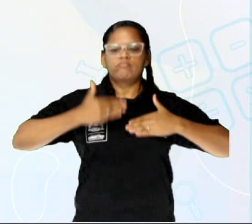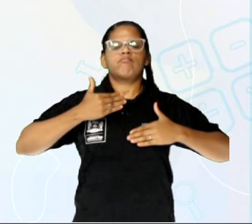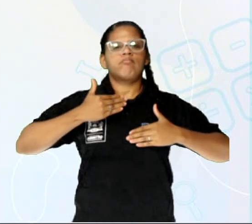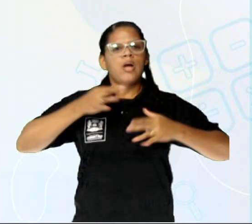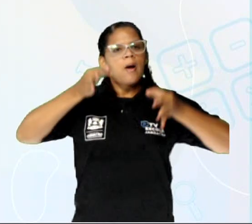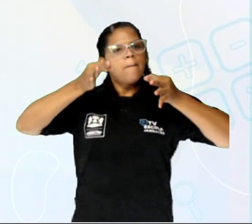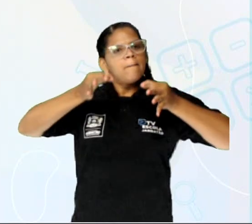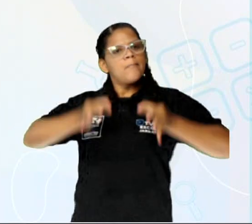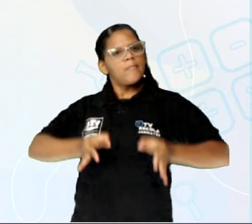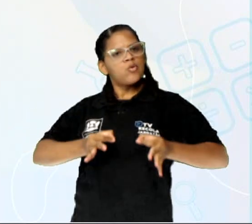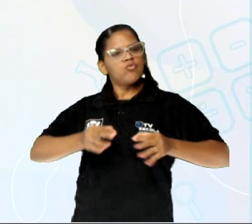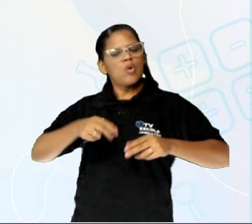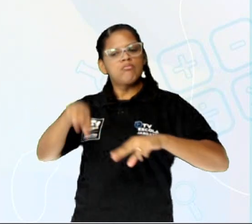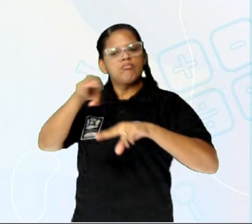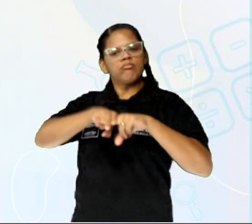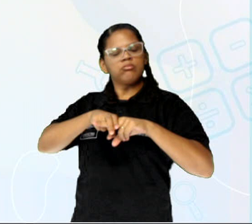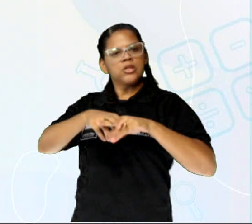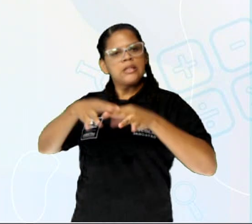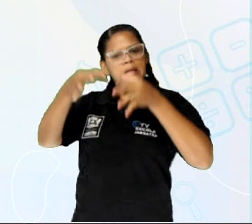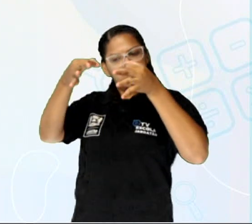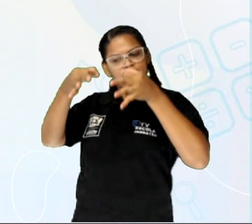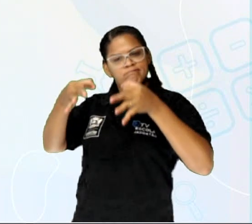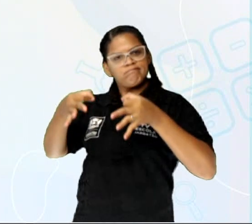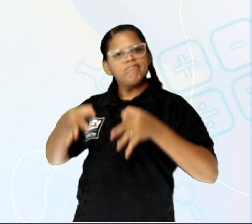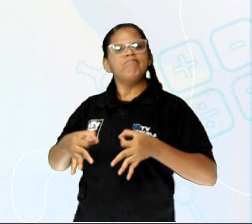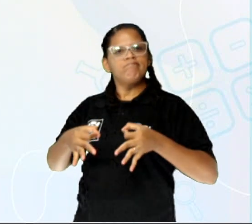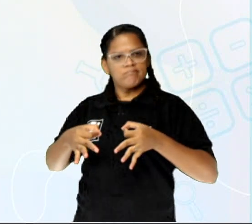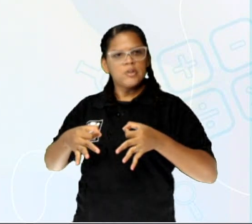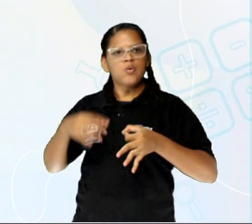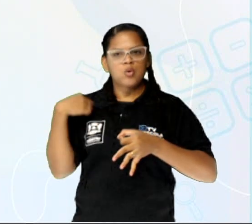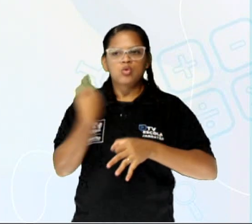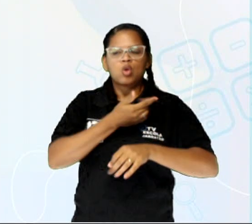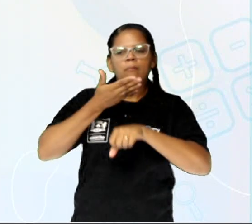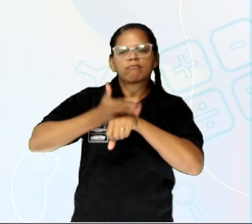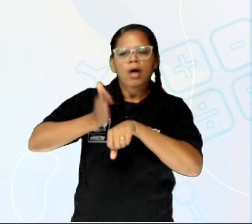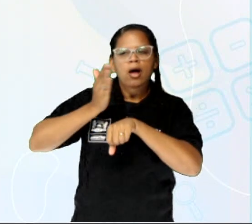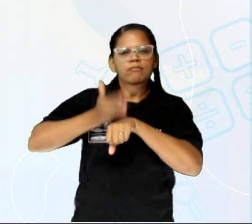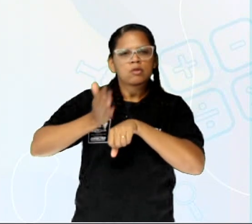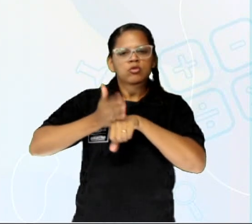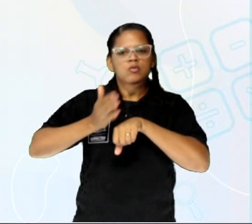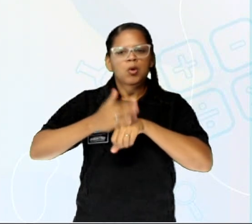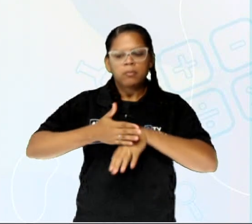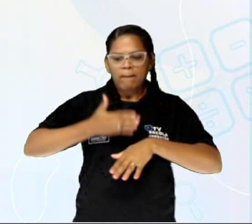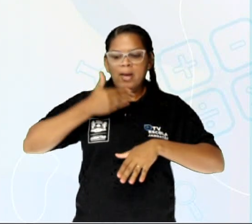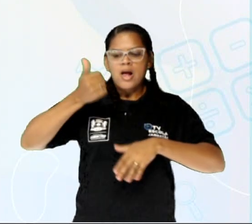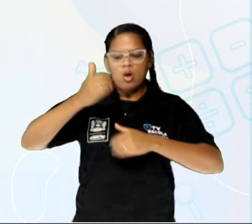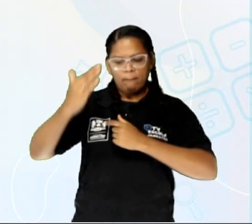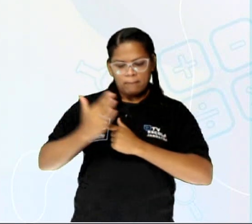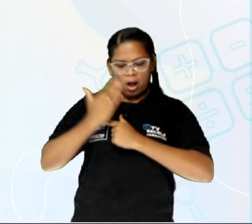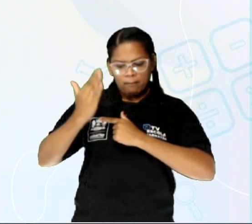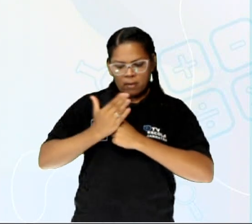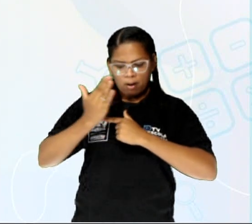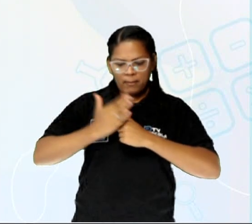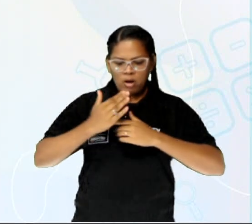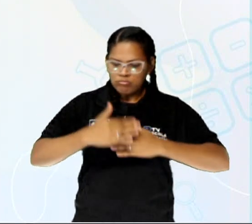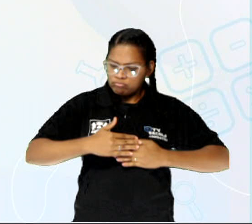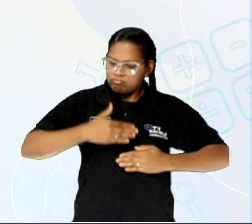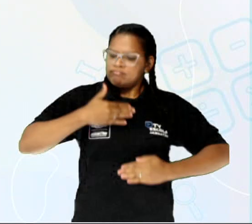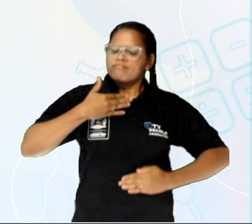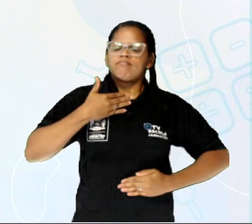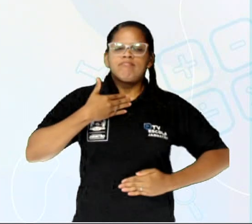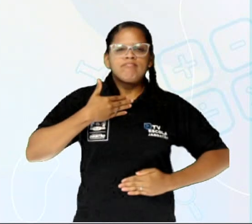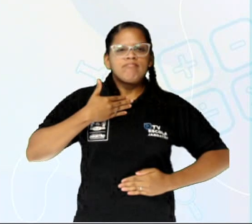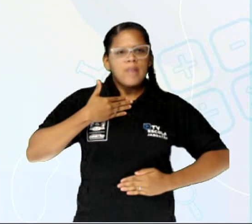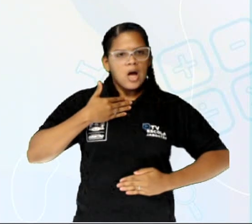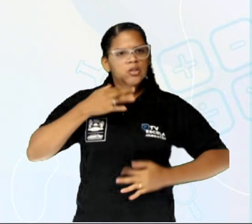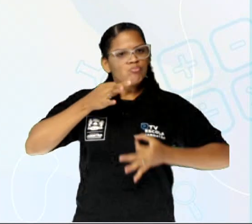gente senta e quando a gente está fazendo exercício pode melhorar e pode ajudar o nosso corpo. Né? A gente pode deixar o corpo mais retinho e